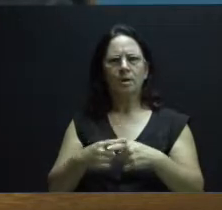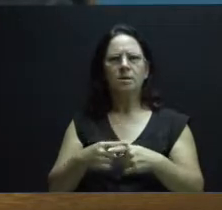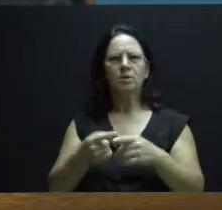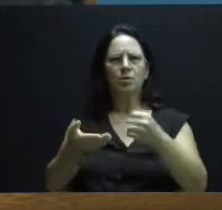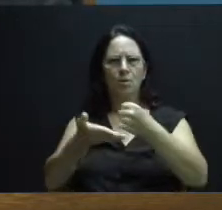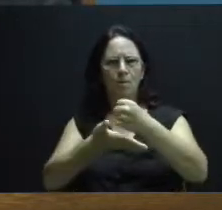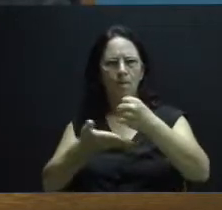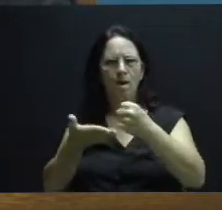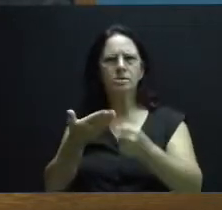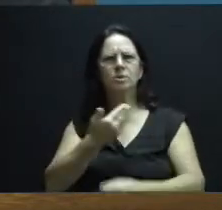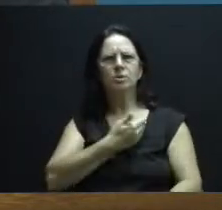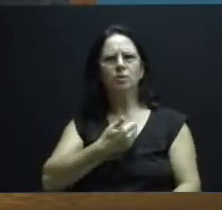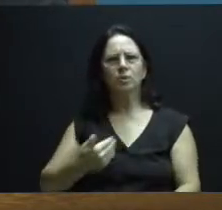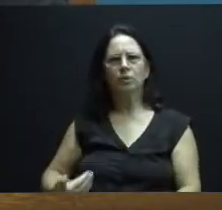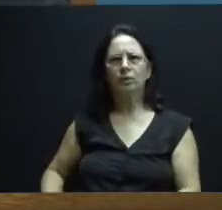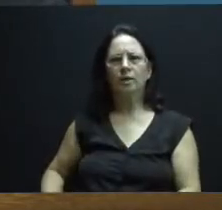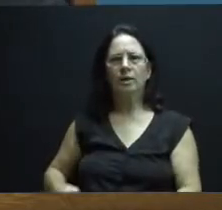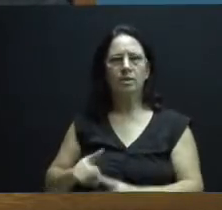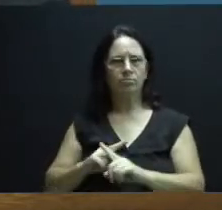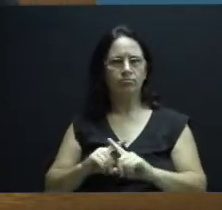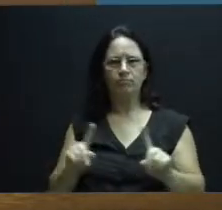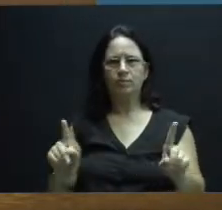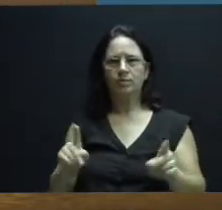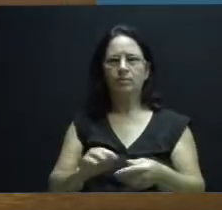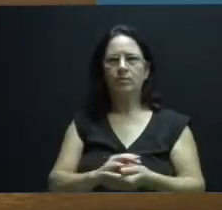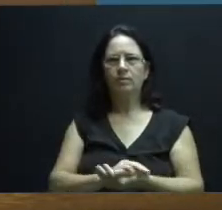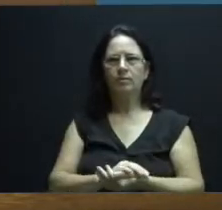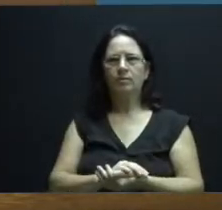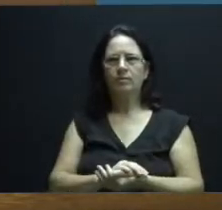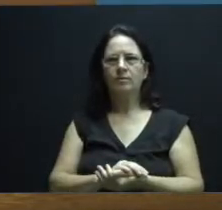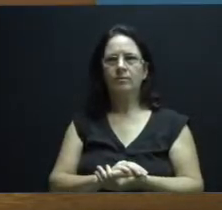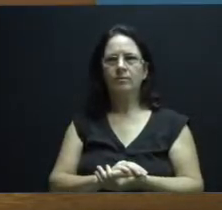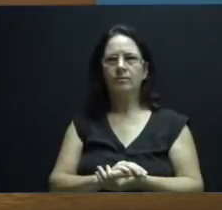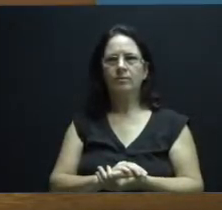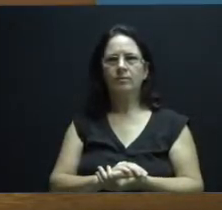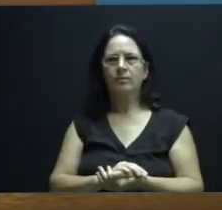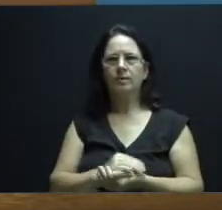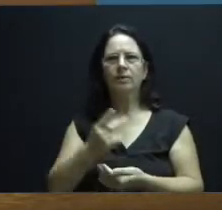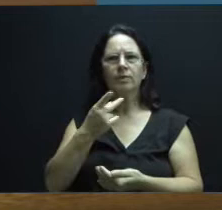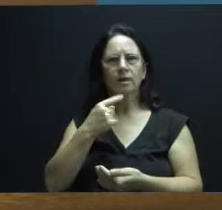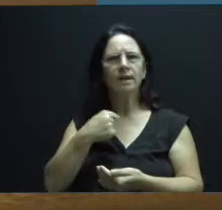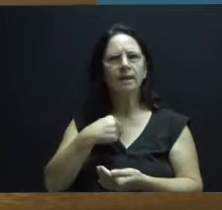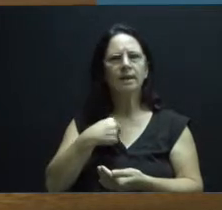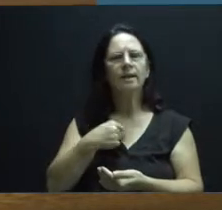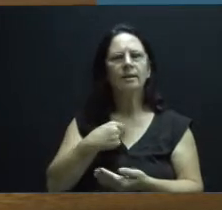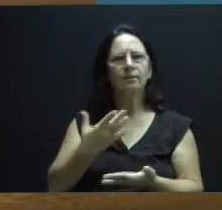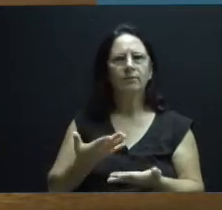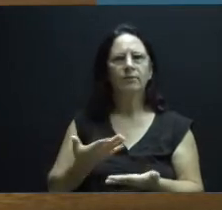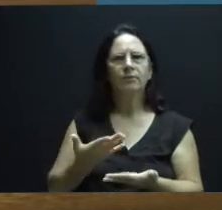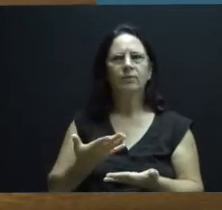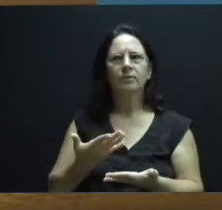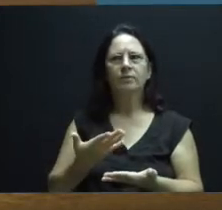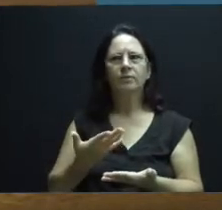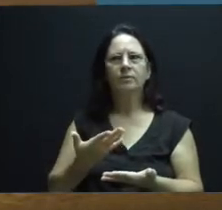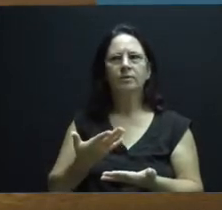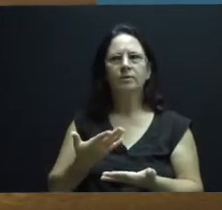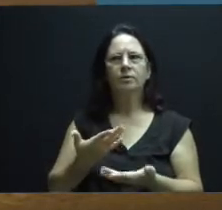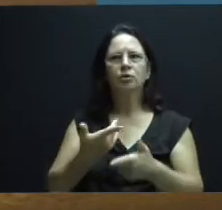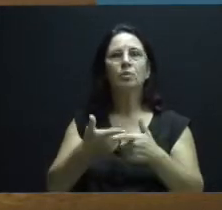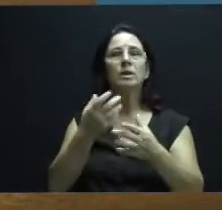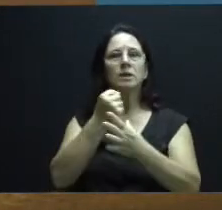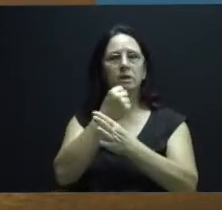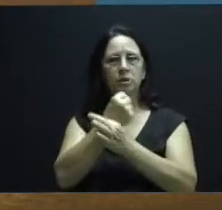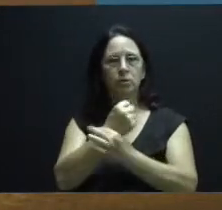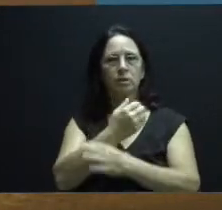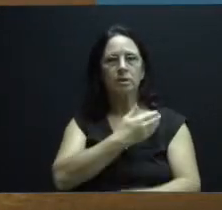base no governo eu não vou falar o eu não iria falar o que eu vou tecer neste momento sobre segurança